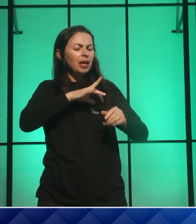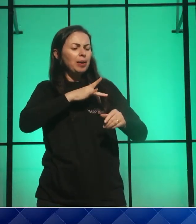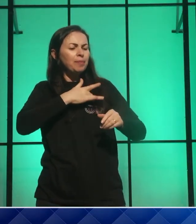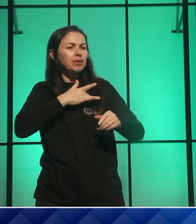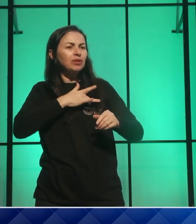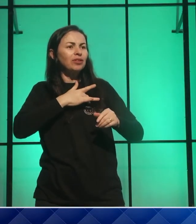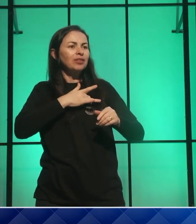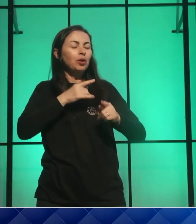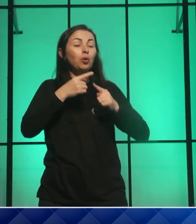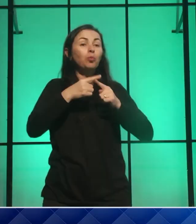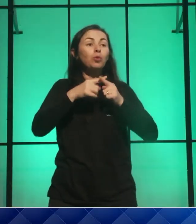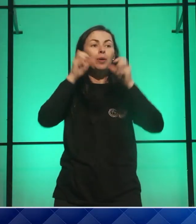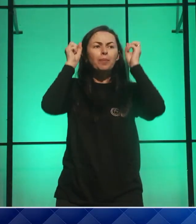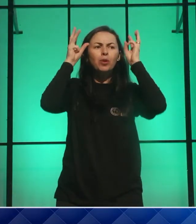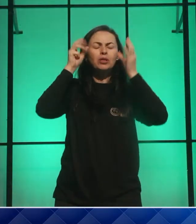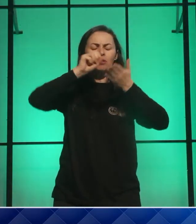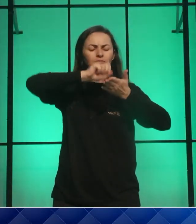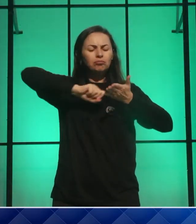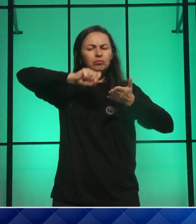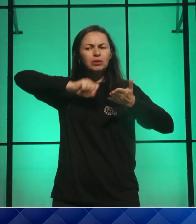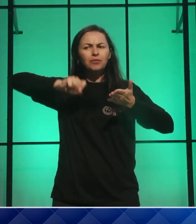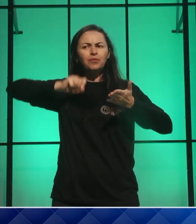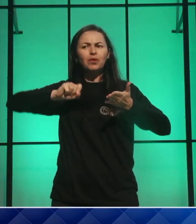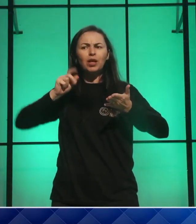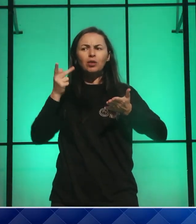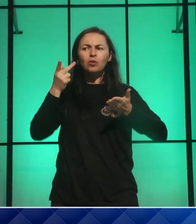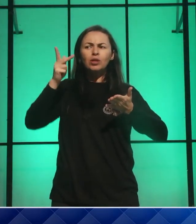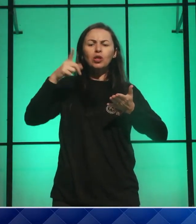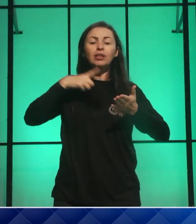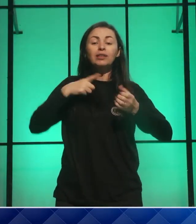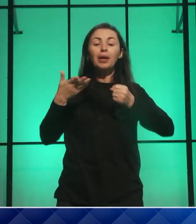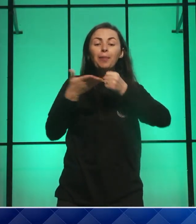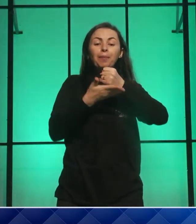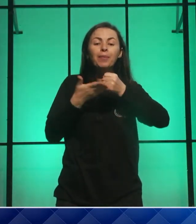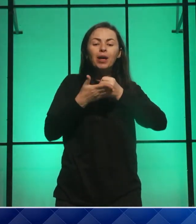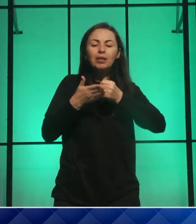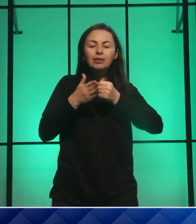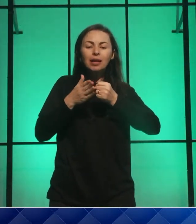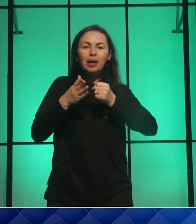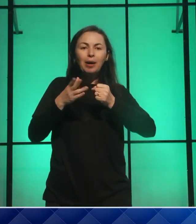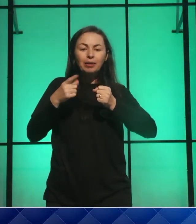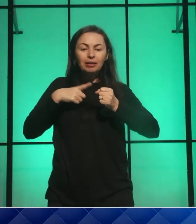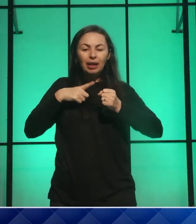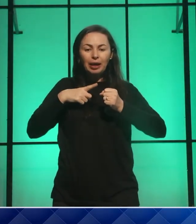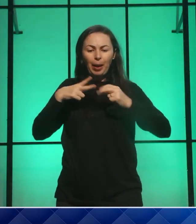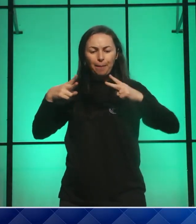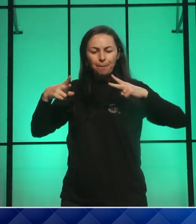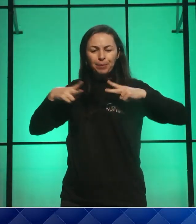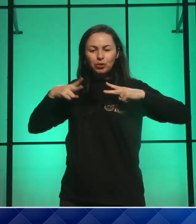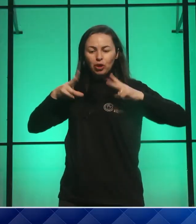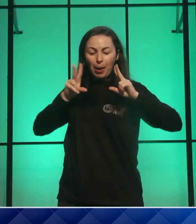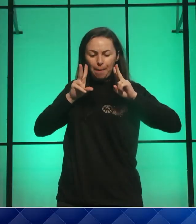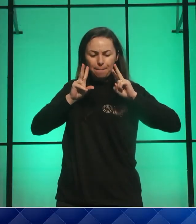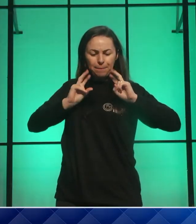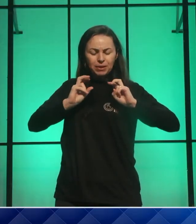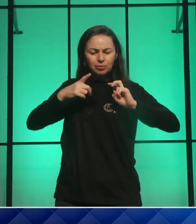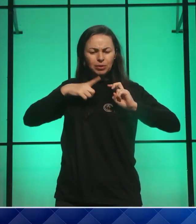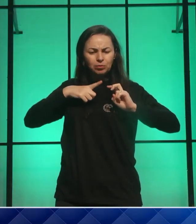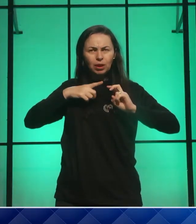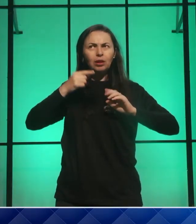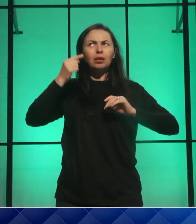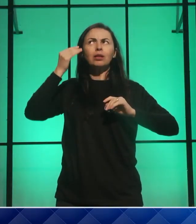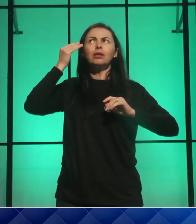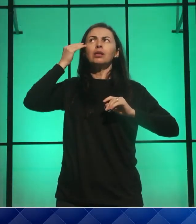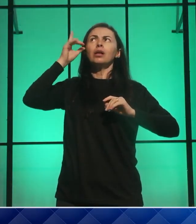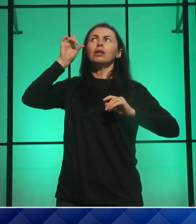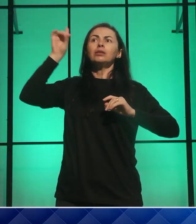está escrevendo a história baseado na sua percepção, do seu ponto de vista.